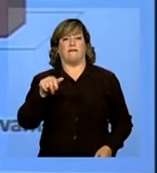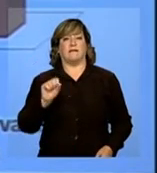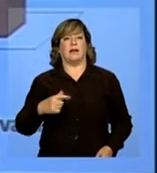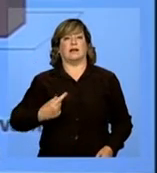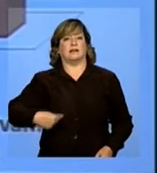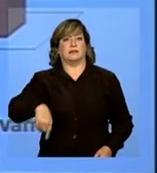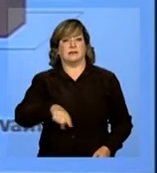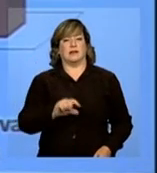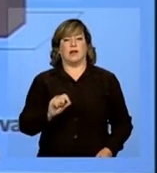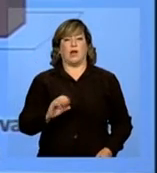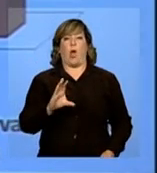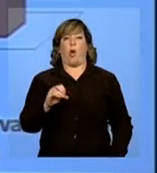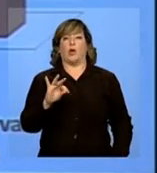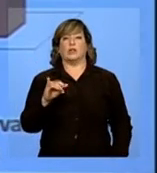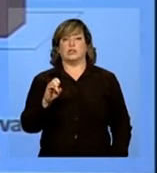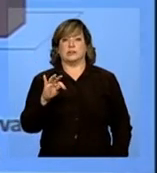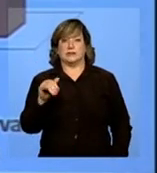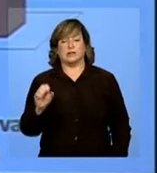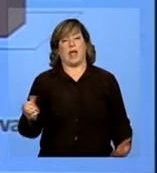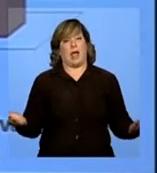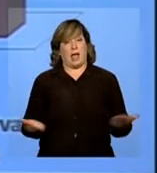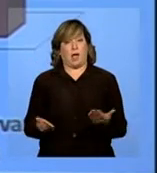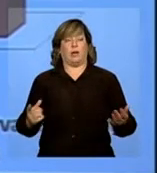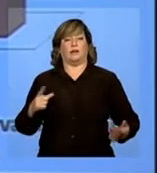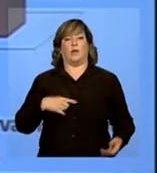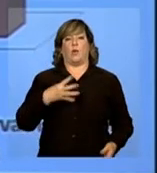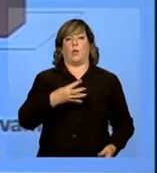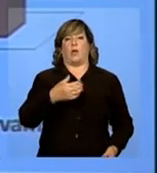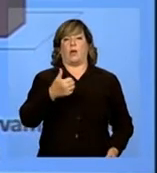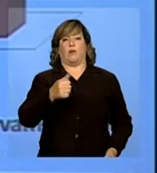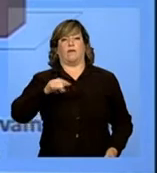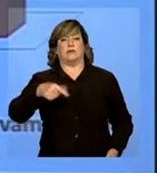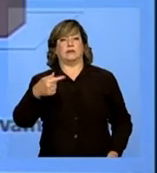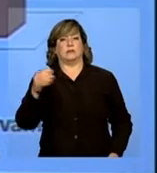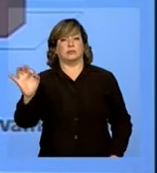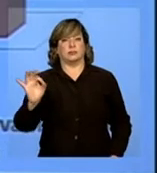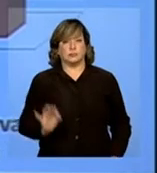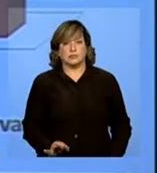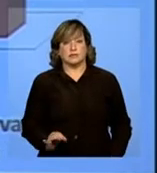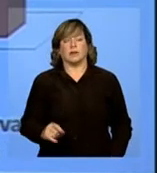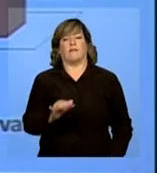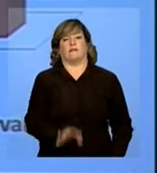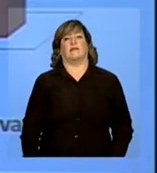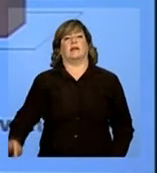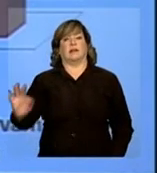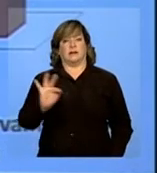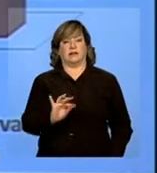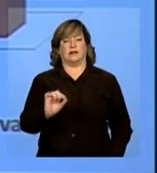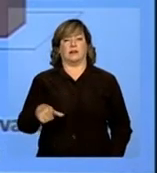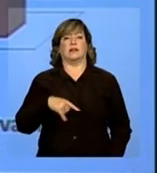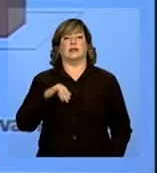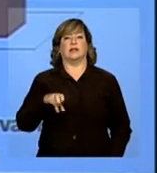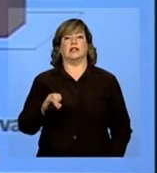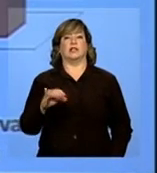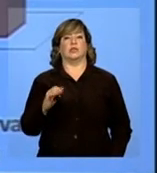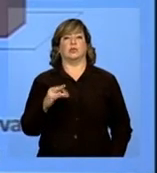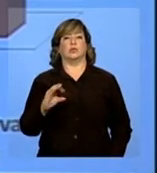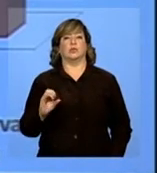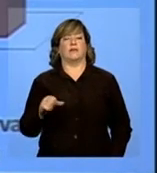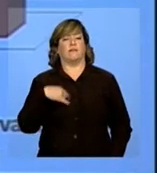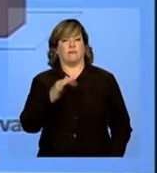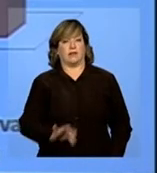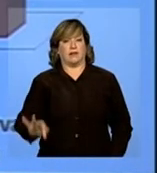vagas serão para cotistas esse ano é 41,7 por cento nas federais os institutos federais